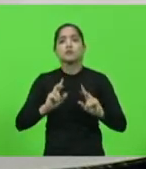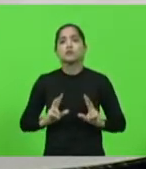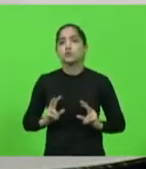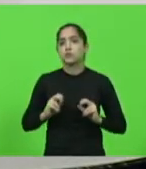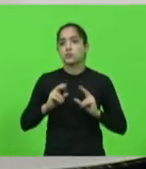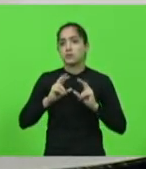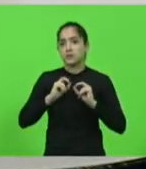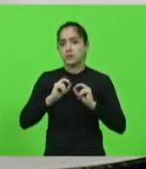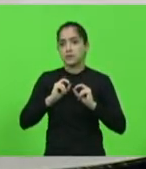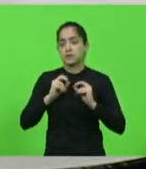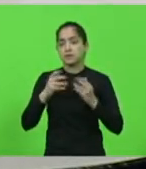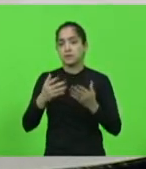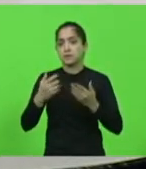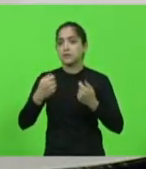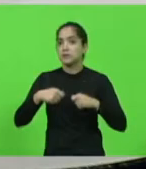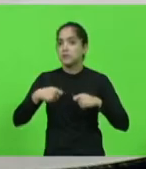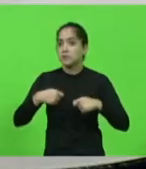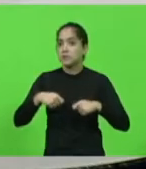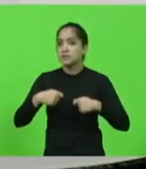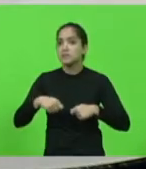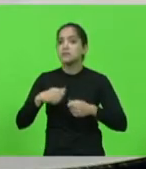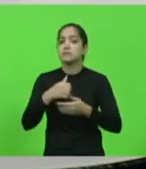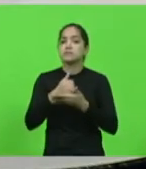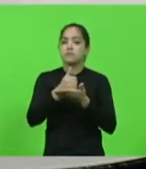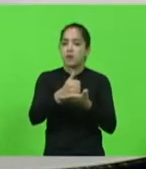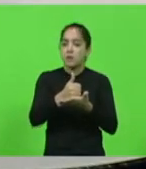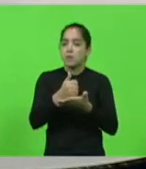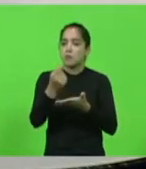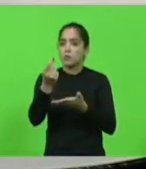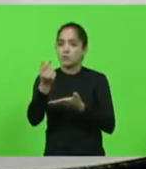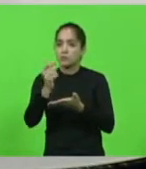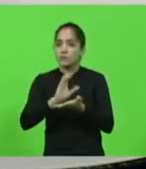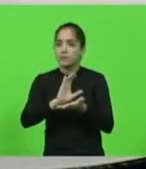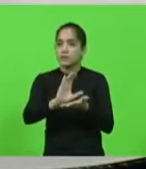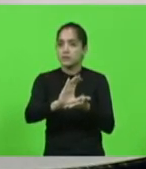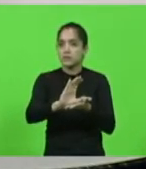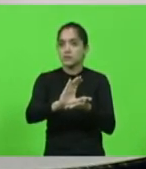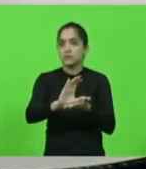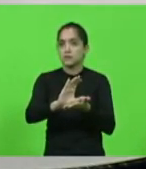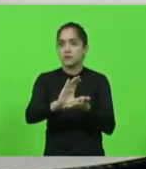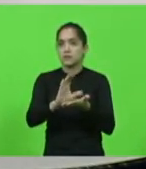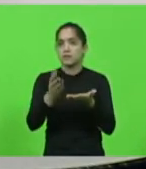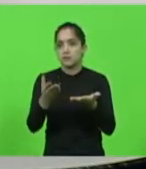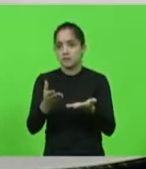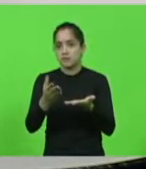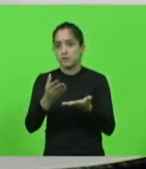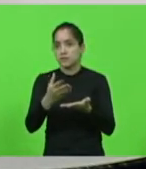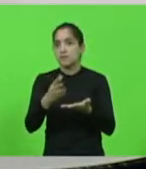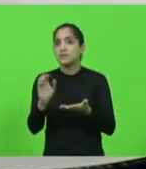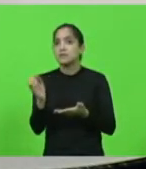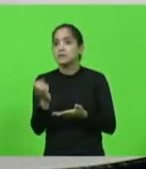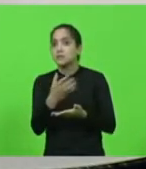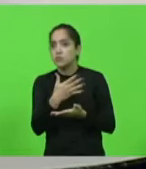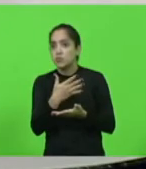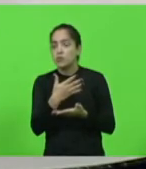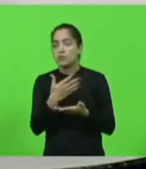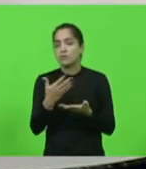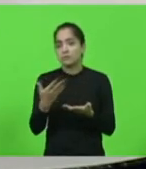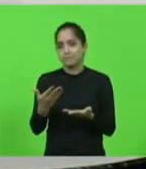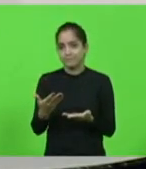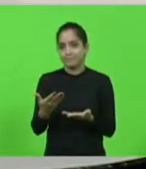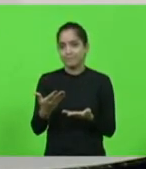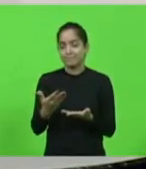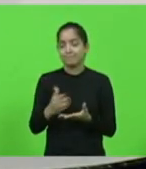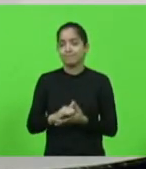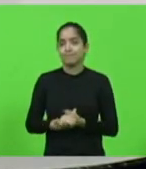instituições ilimitadas que podem receber aporte financeiro agora por meio dessa nova modelagem que o Estado agora também passa a